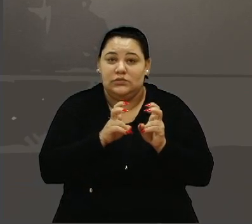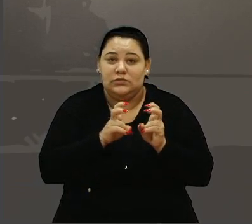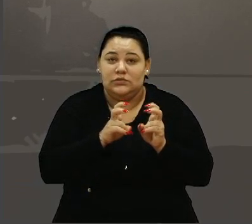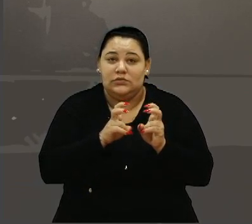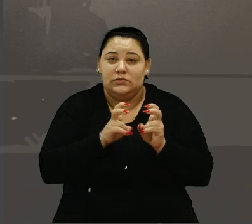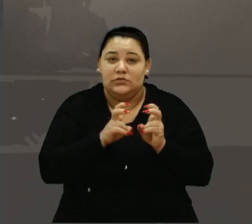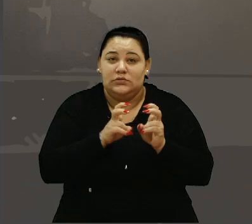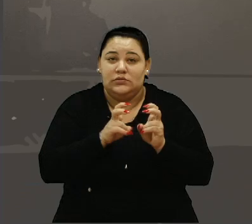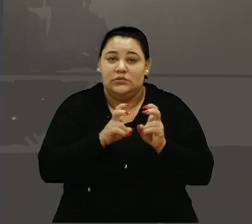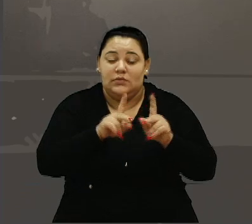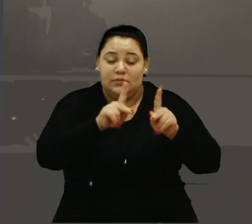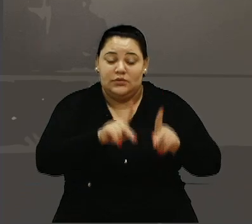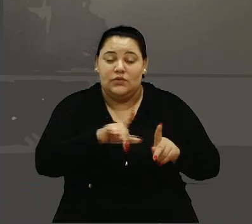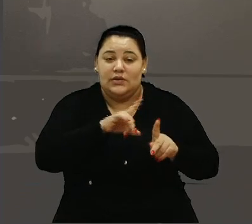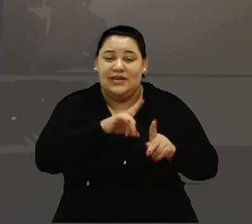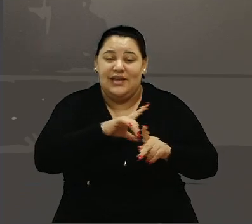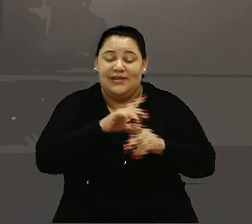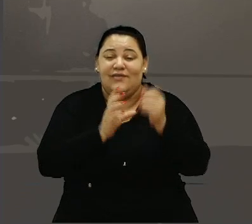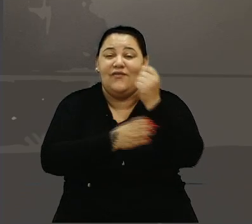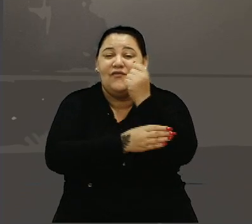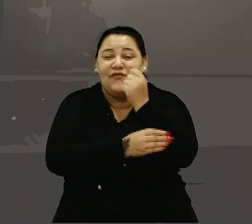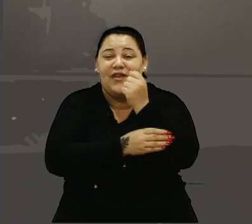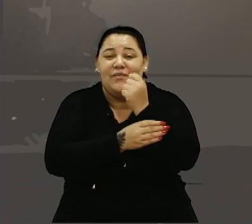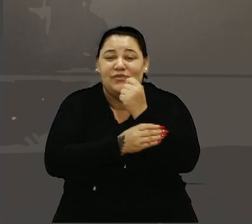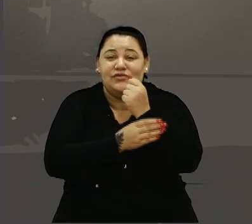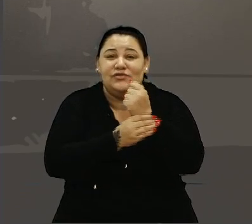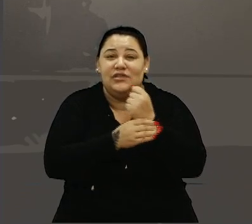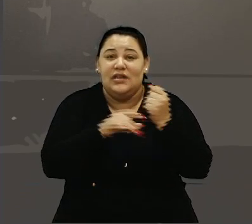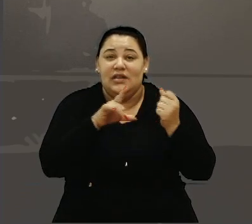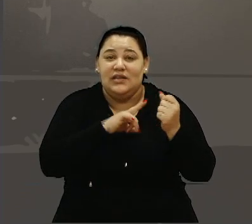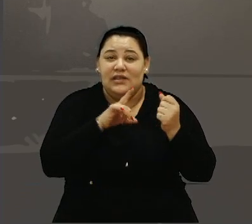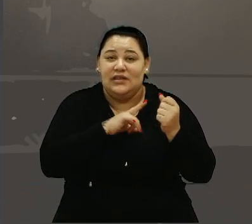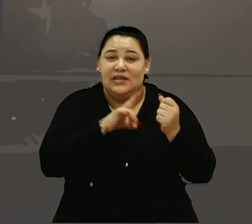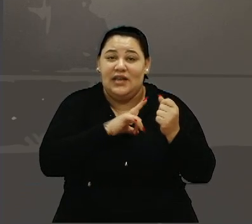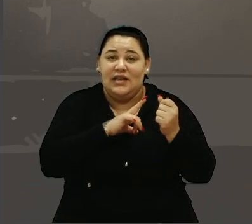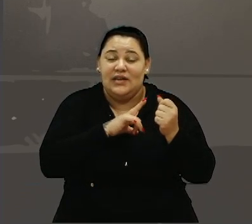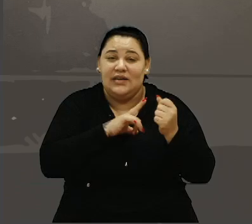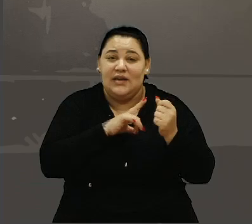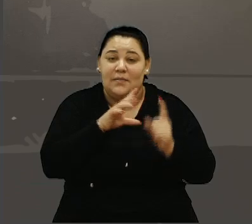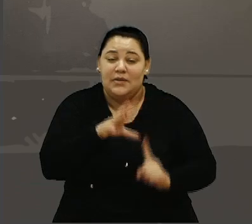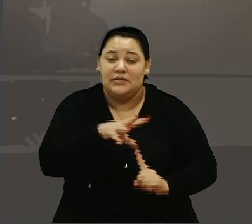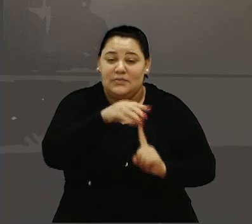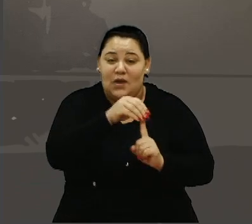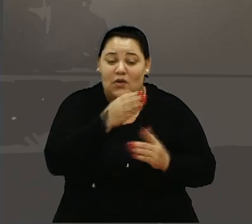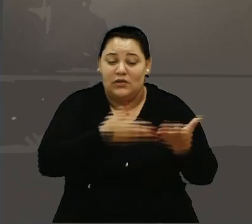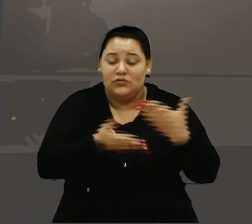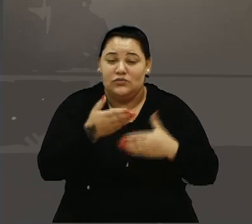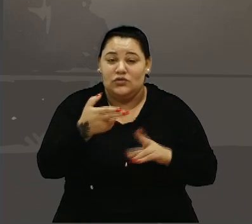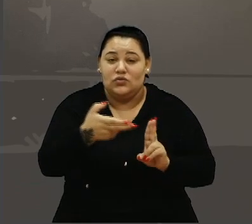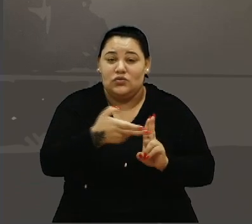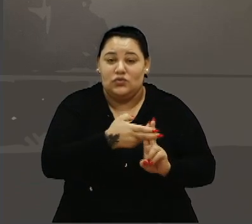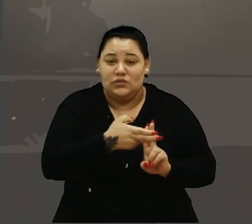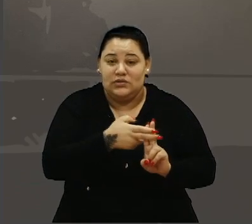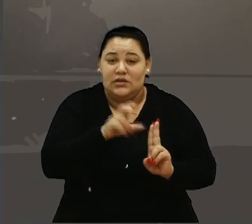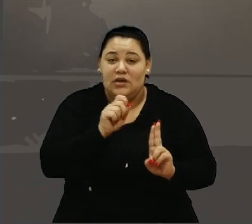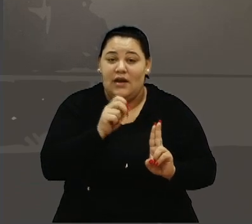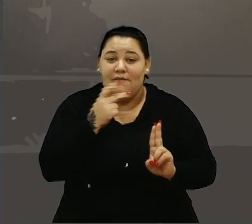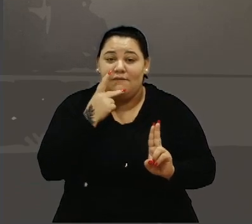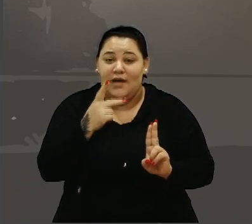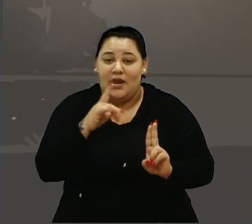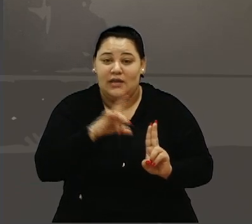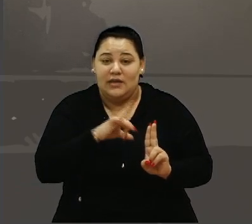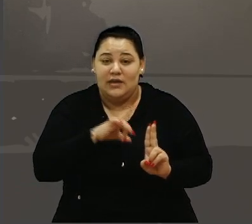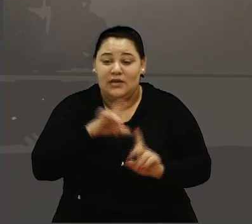portadores de fibromialgia terem atendimento preferencial no SUS. E o relato que a gente tem das pessoas